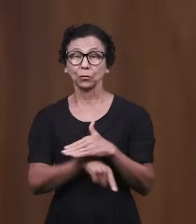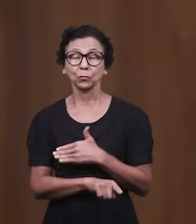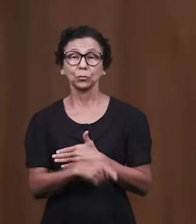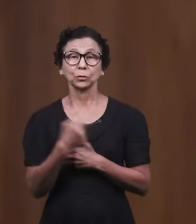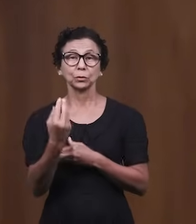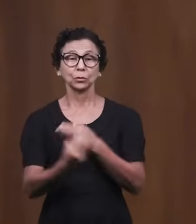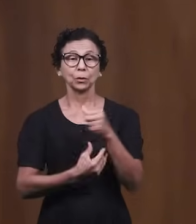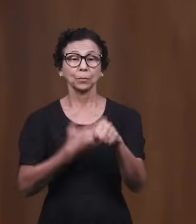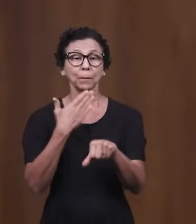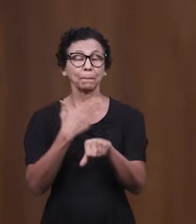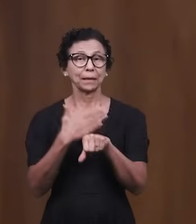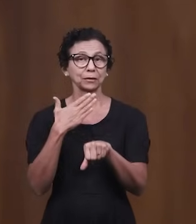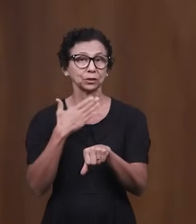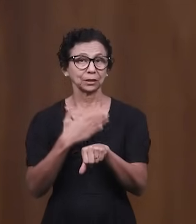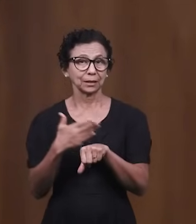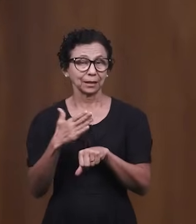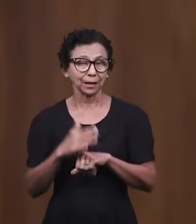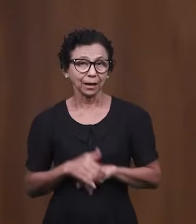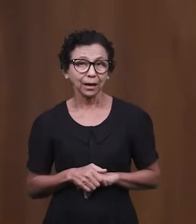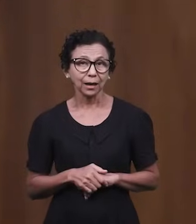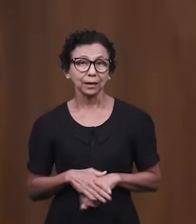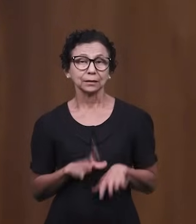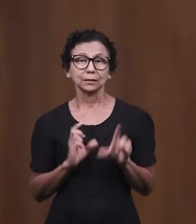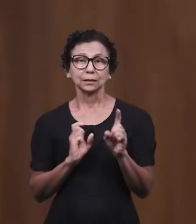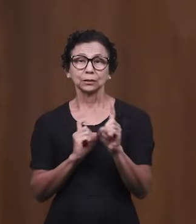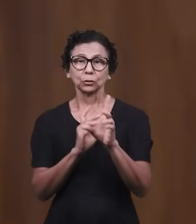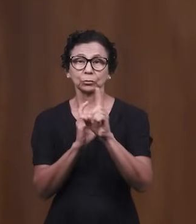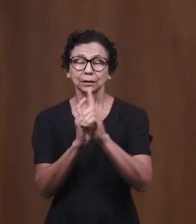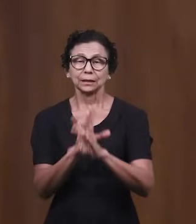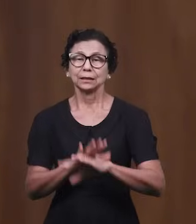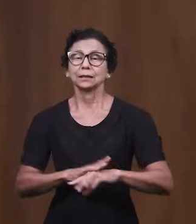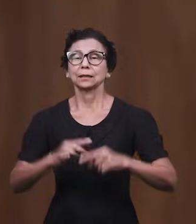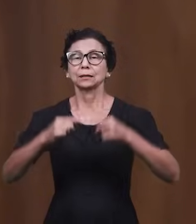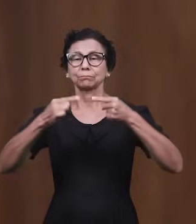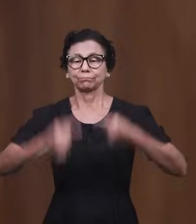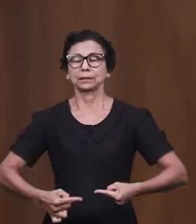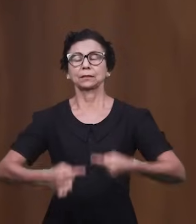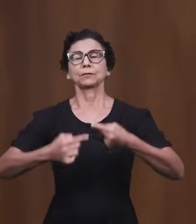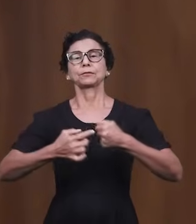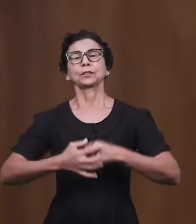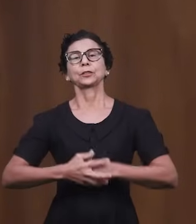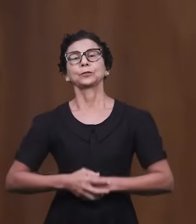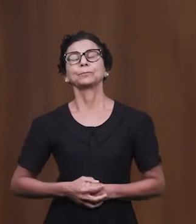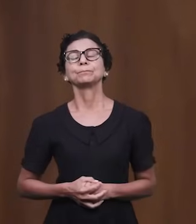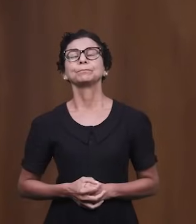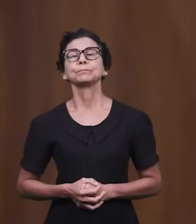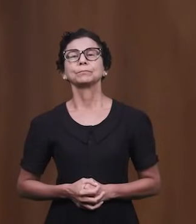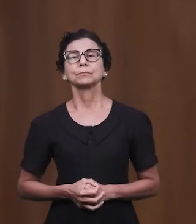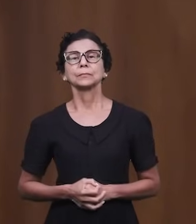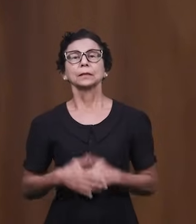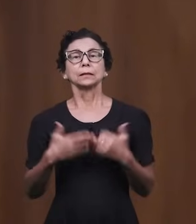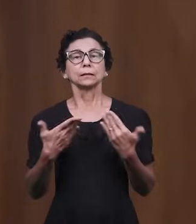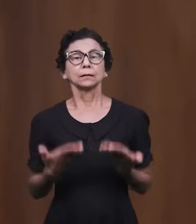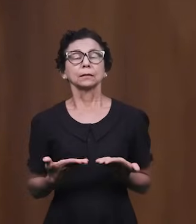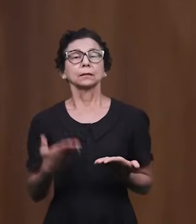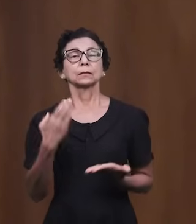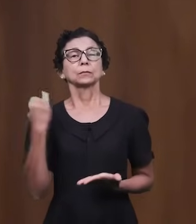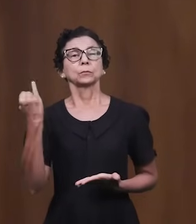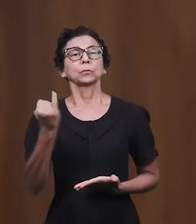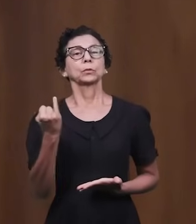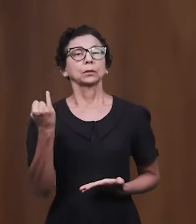prática da doutrina bíblica nas nossas vidas, esse é o grande desafio, essa consolidação. Por isso a